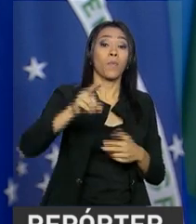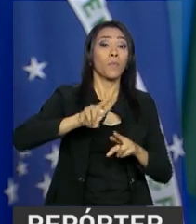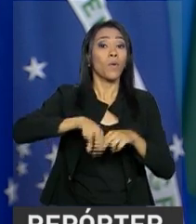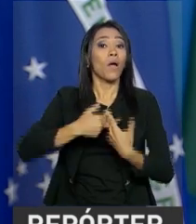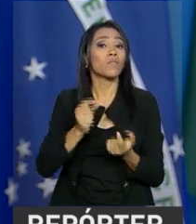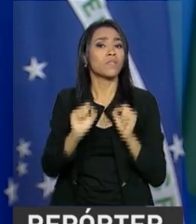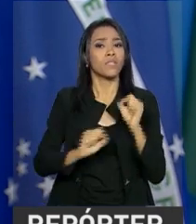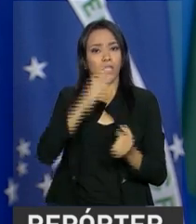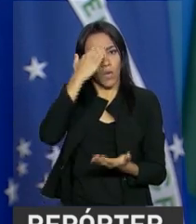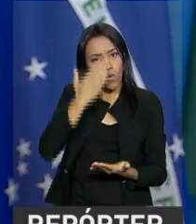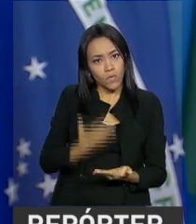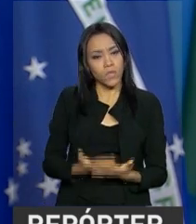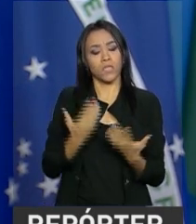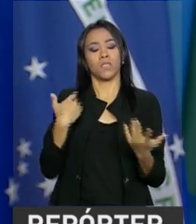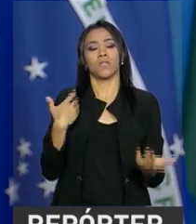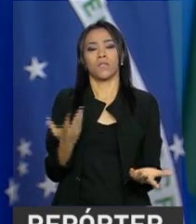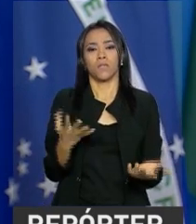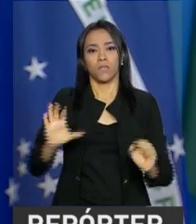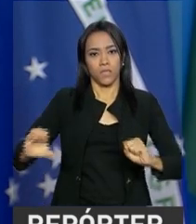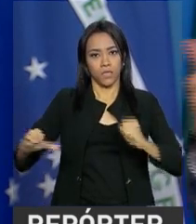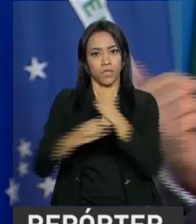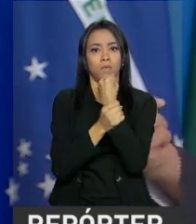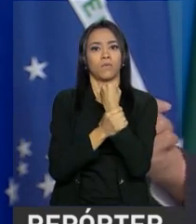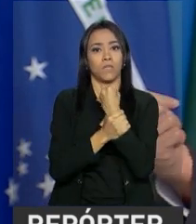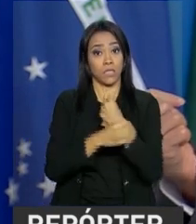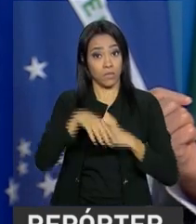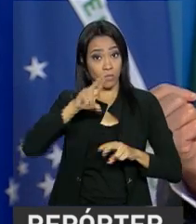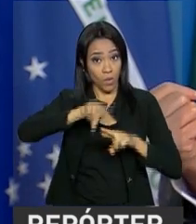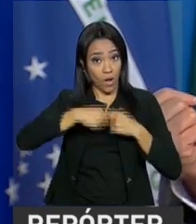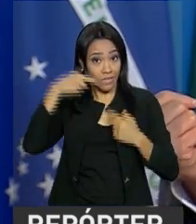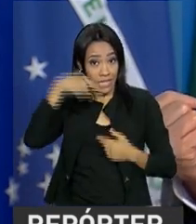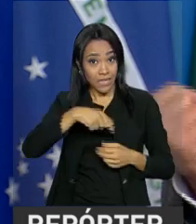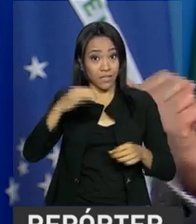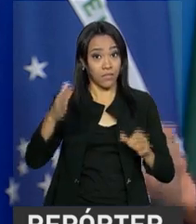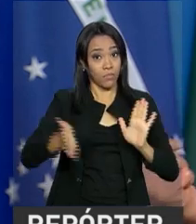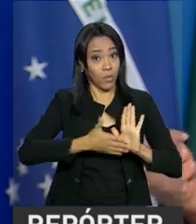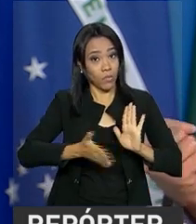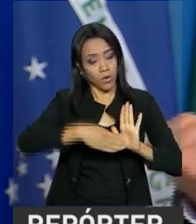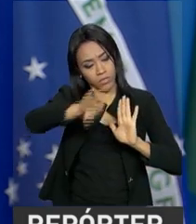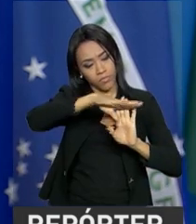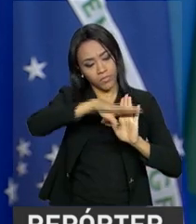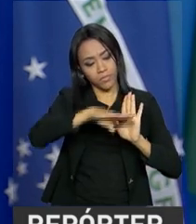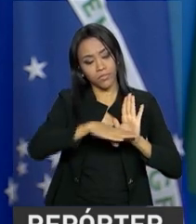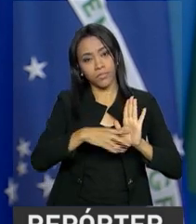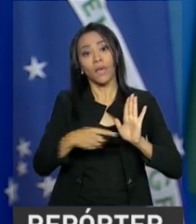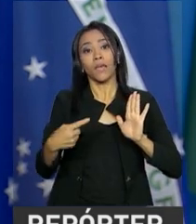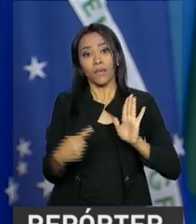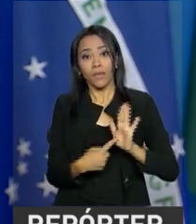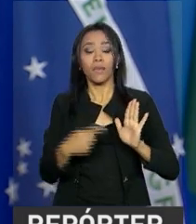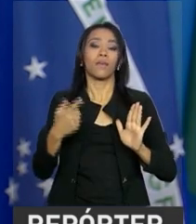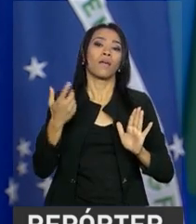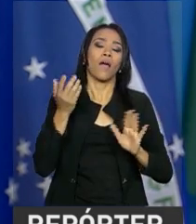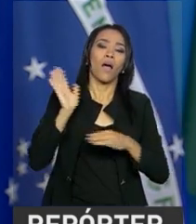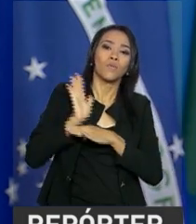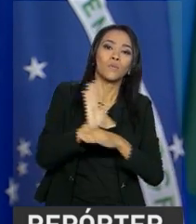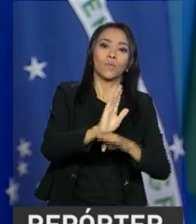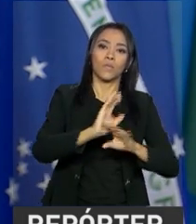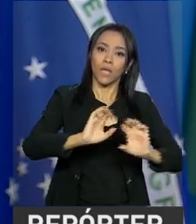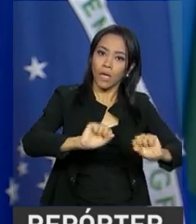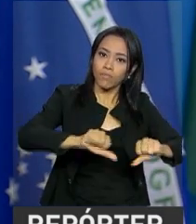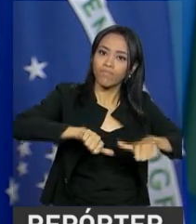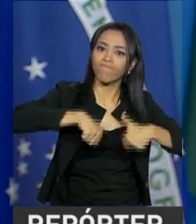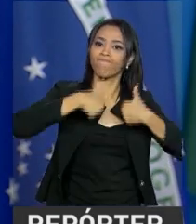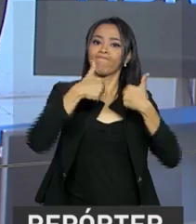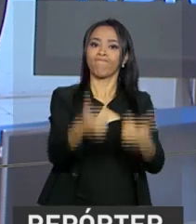confiança pela credibilidade que estas medidas digamos antias estão sendo tomadas